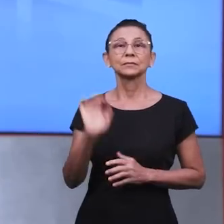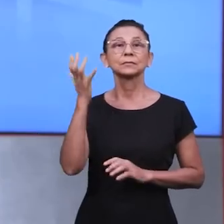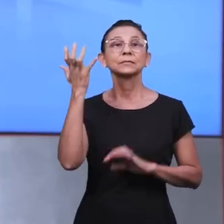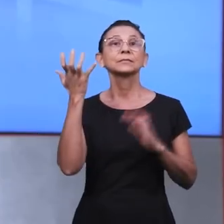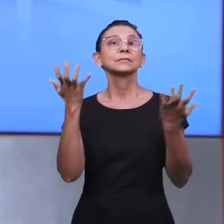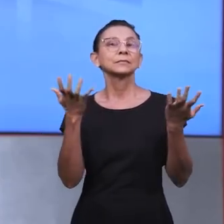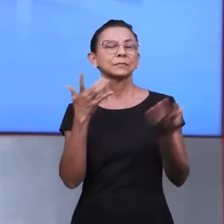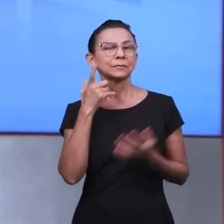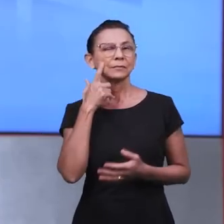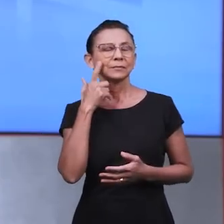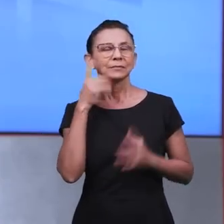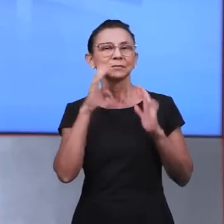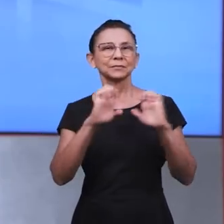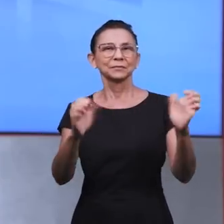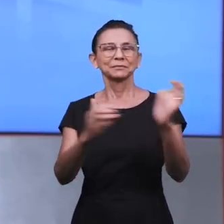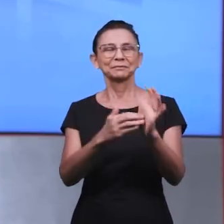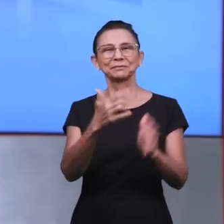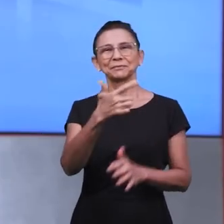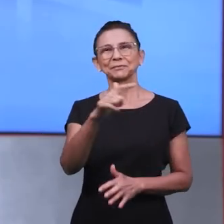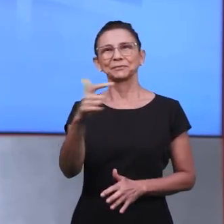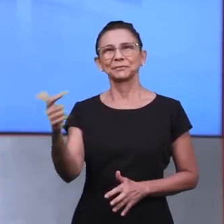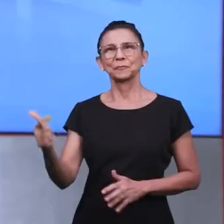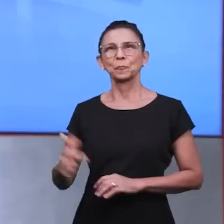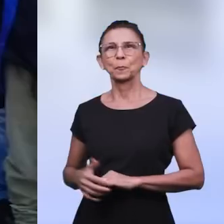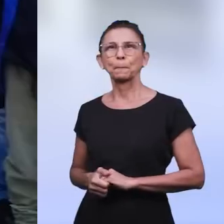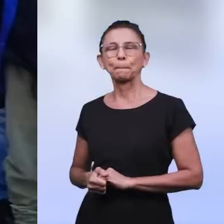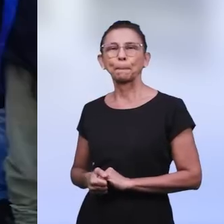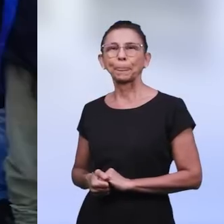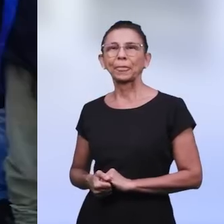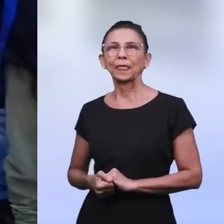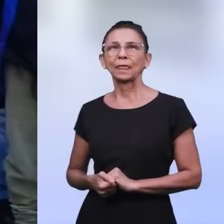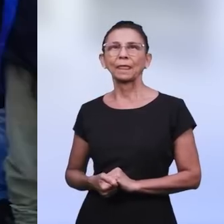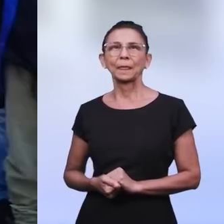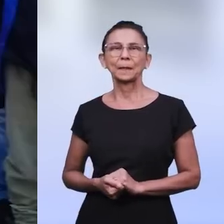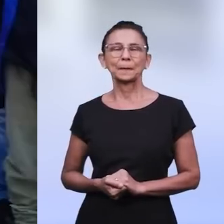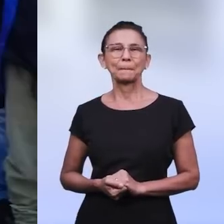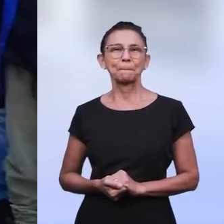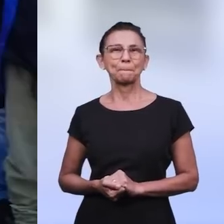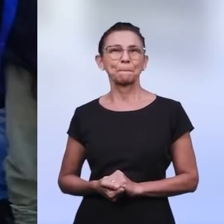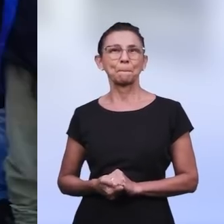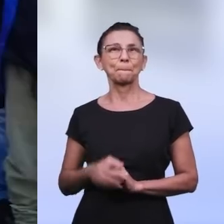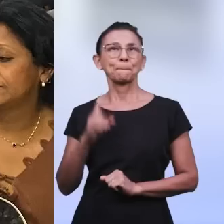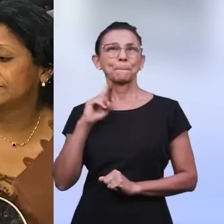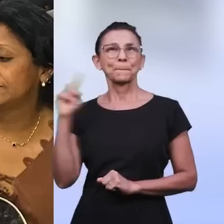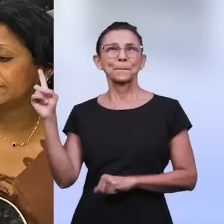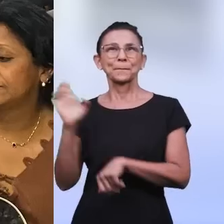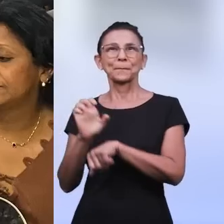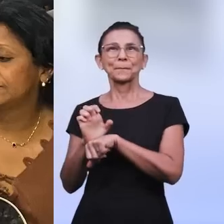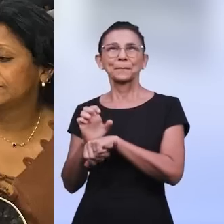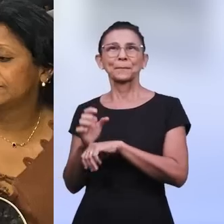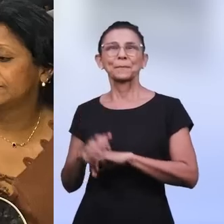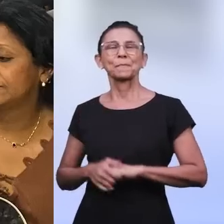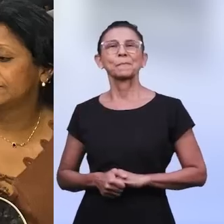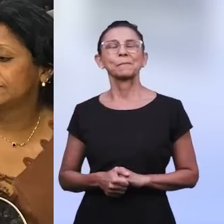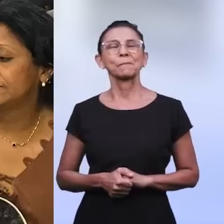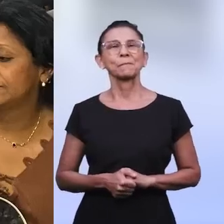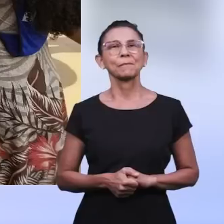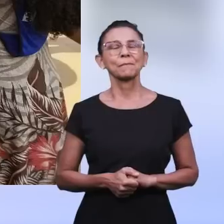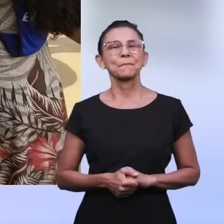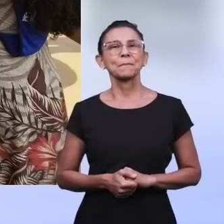que estão acontecendo, viu? O Evangelho Sem Fronteiras, vamos falar de Espera Feliz, Minas